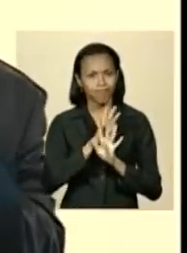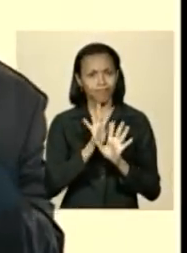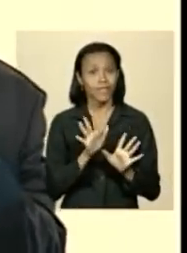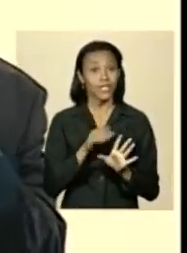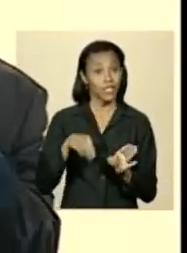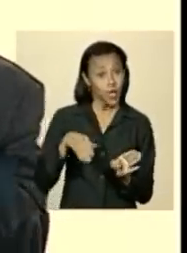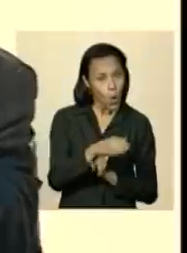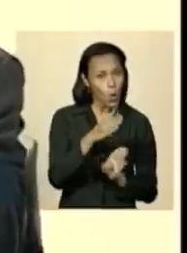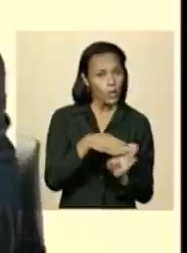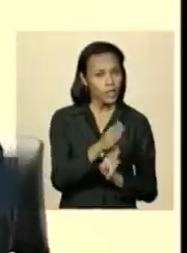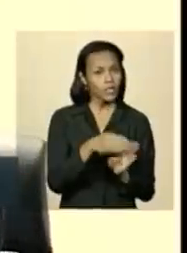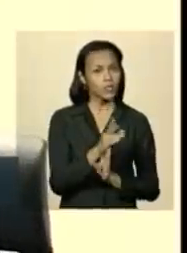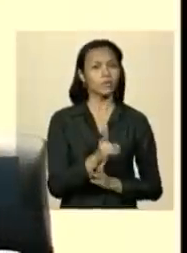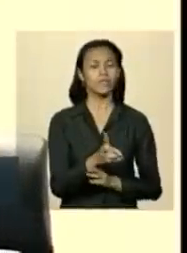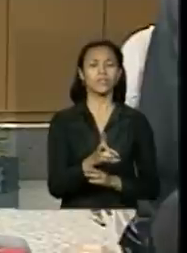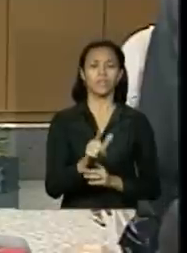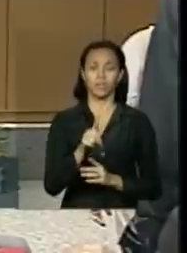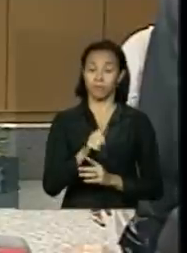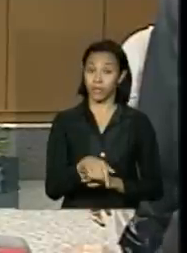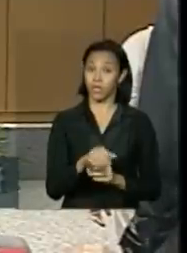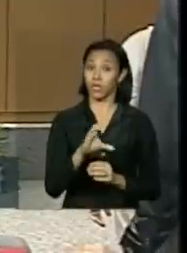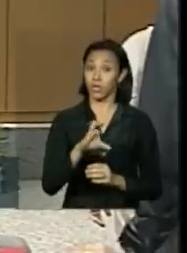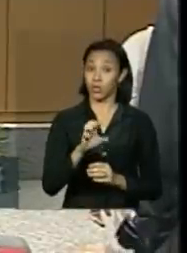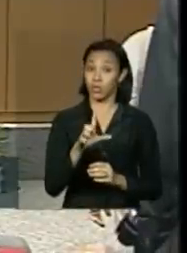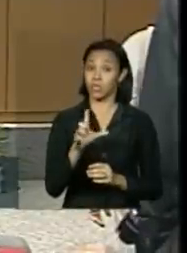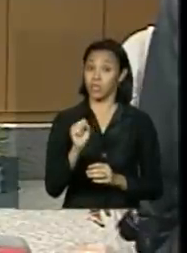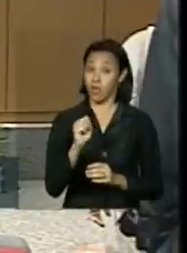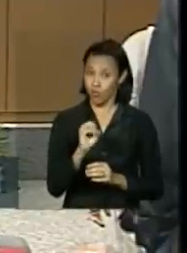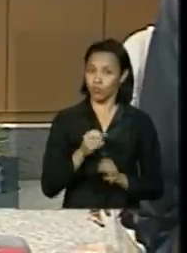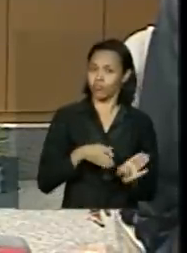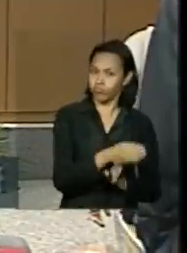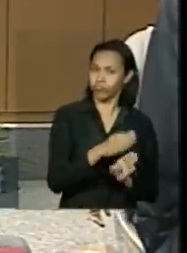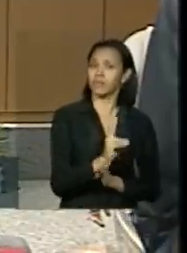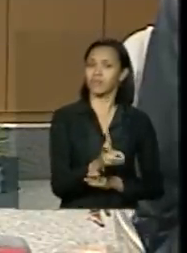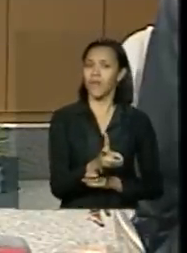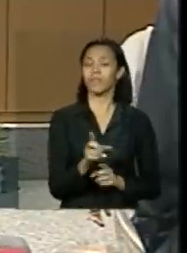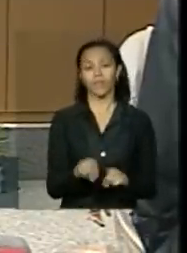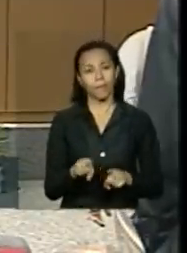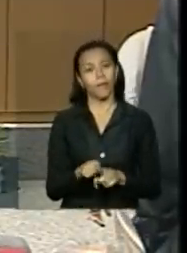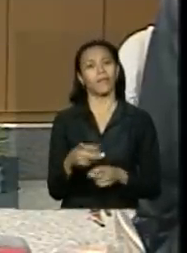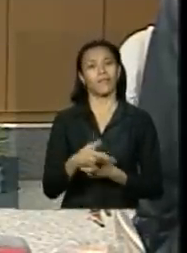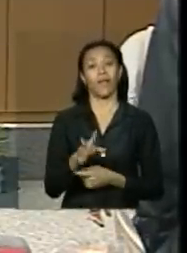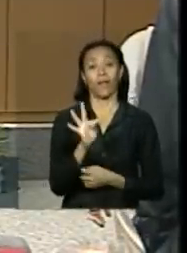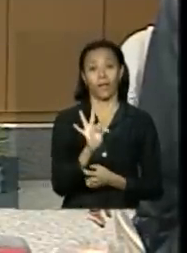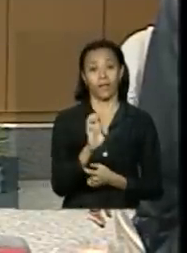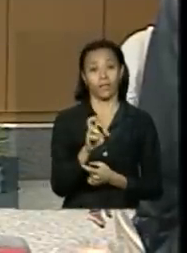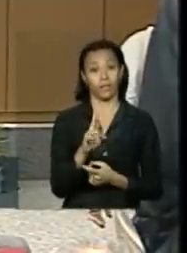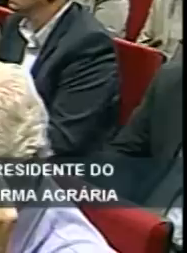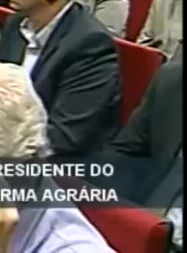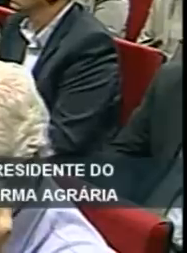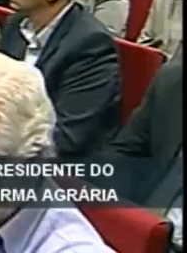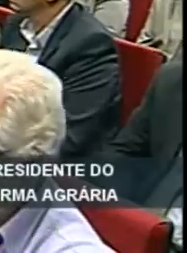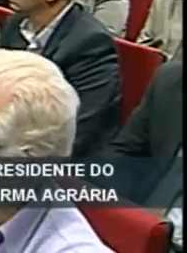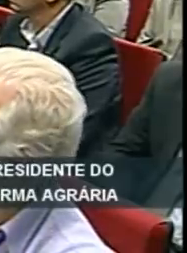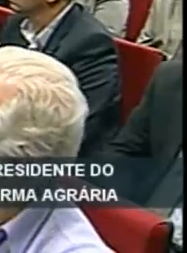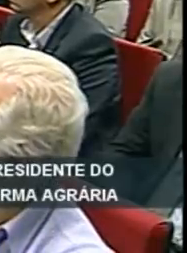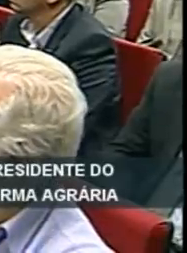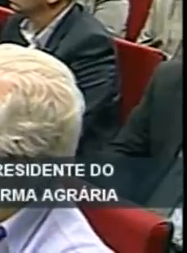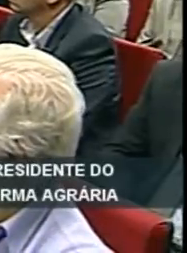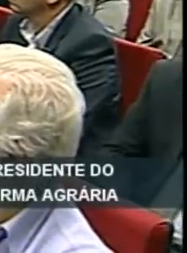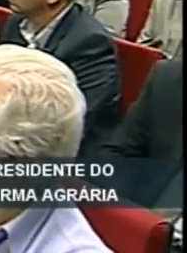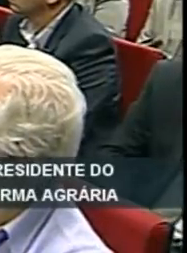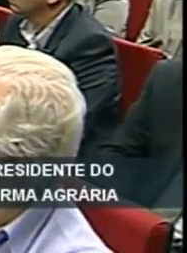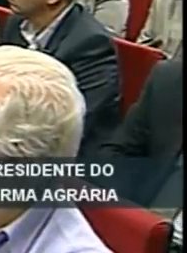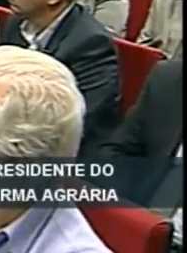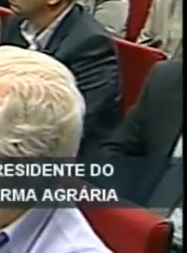Celso o tempo todo aqui dentro do INCRA Esse é o sentido do trabalho que orientação da Teresa lá no Ministério do Desenvolvimento Social o meu trabalho